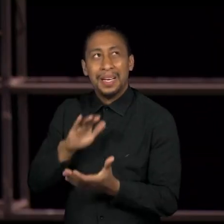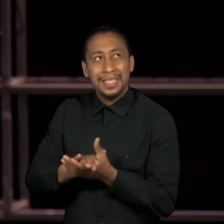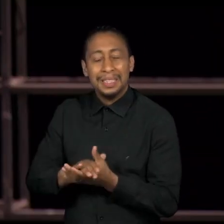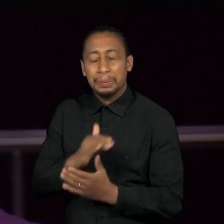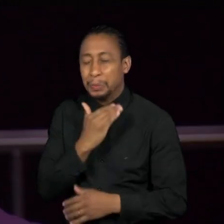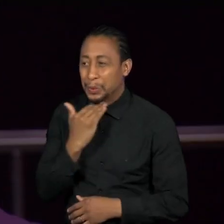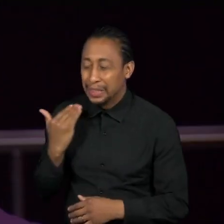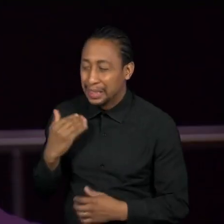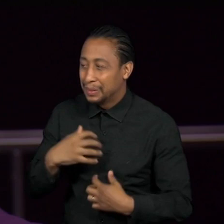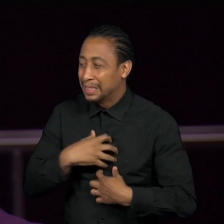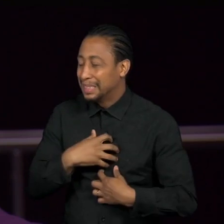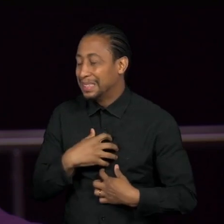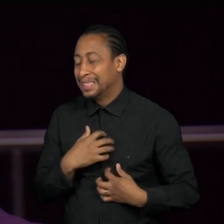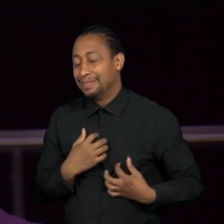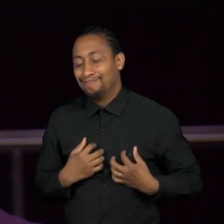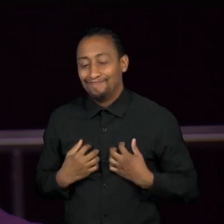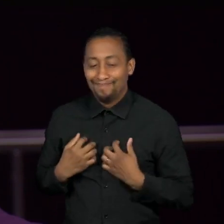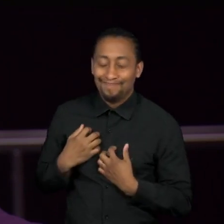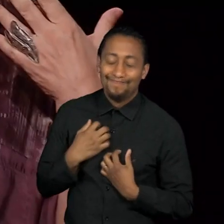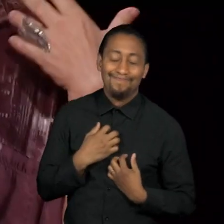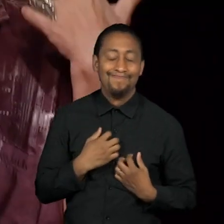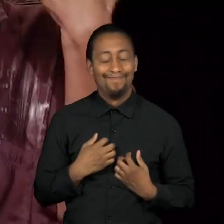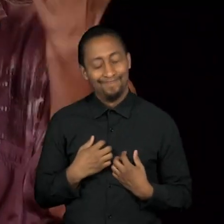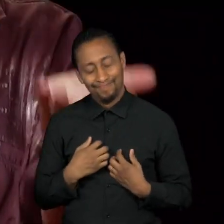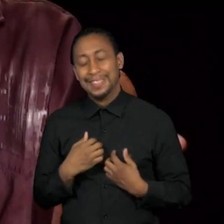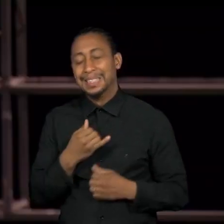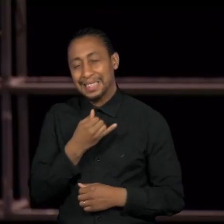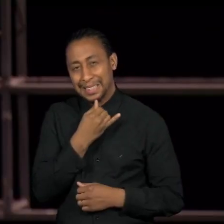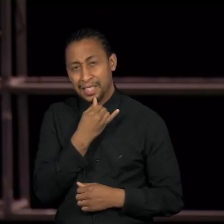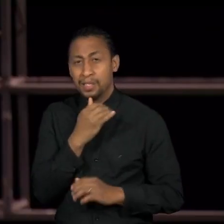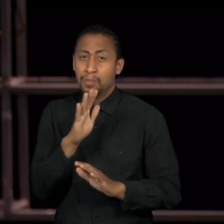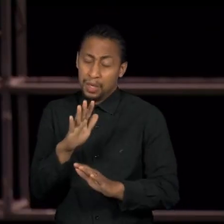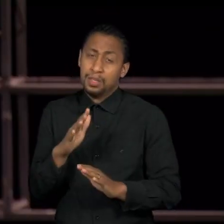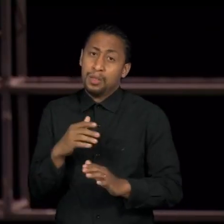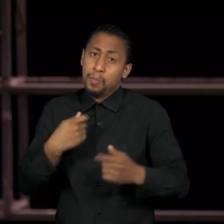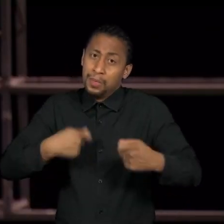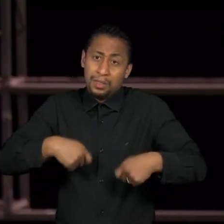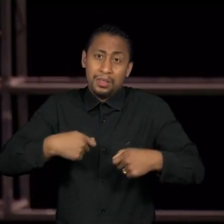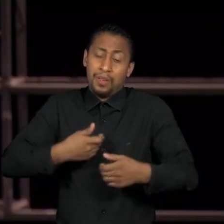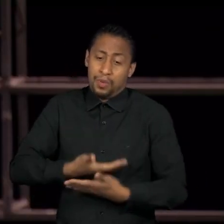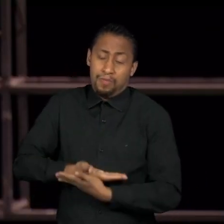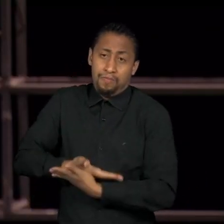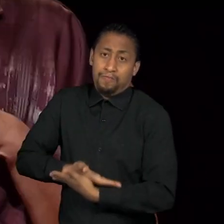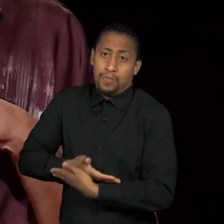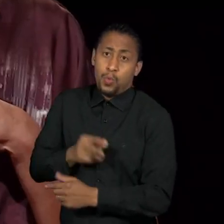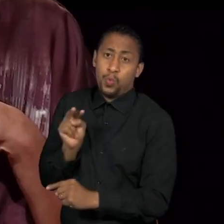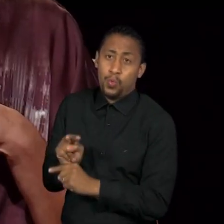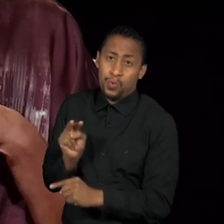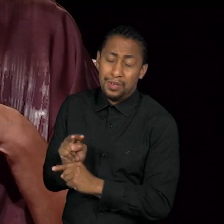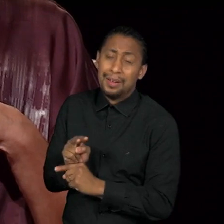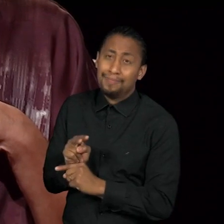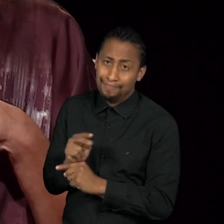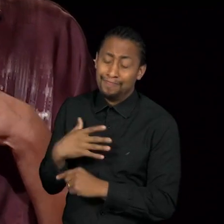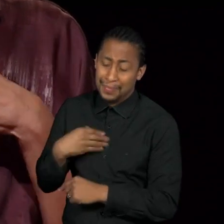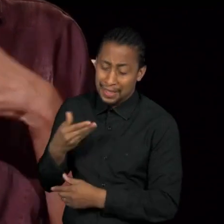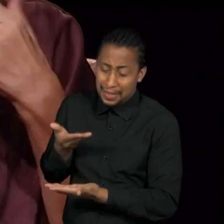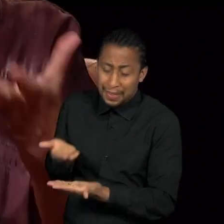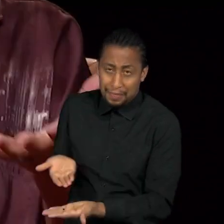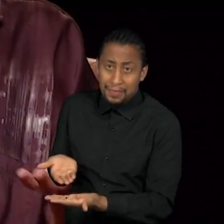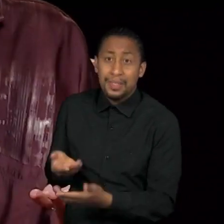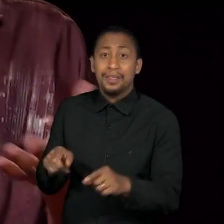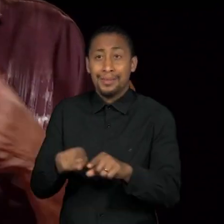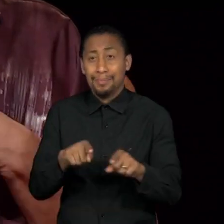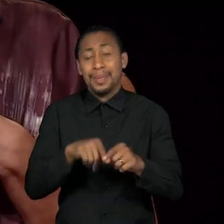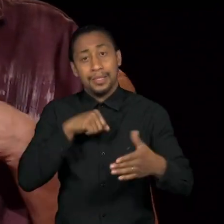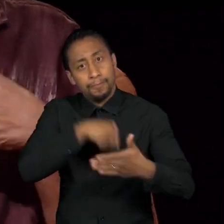Mas eu tinha minha filha e tinha a militância, né? O pai dela não conheceu